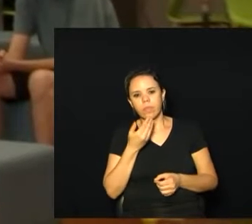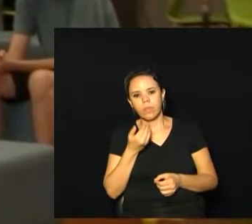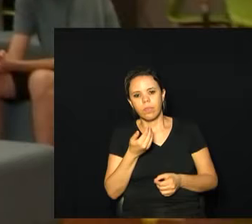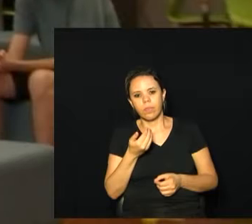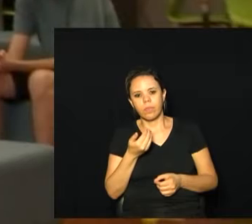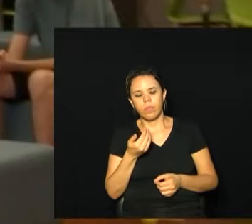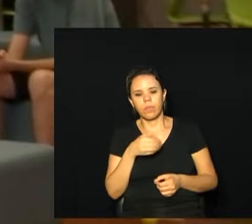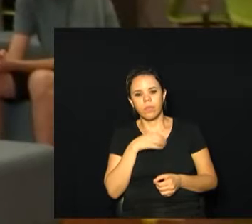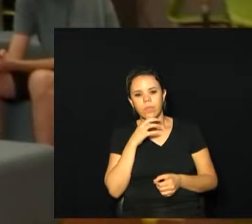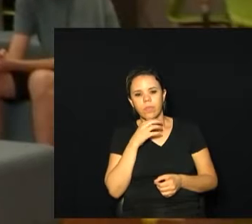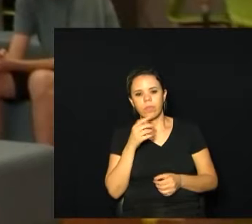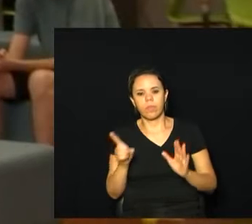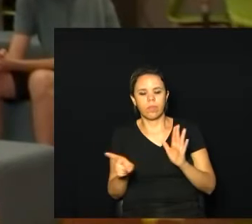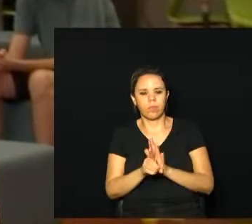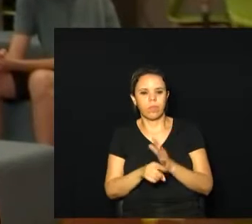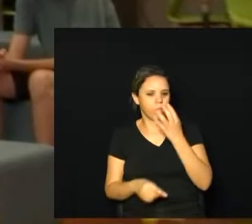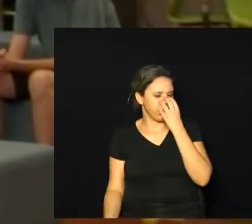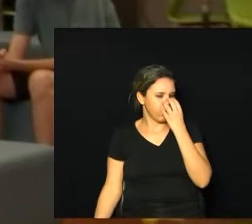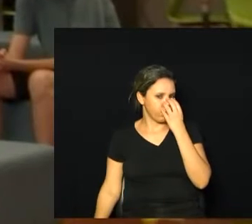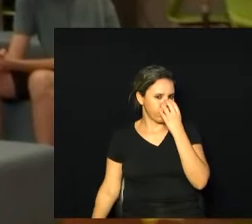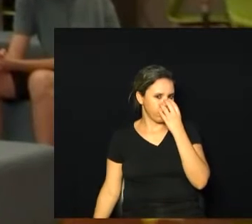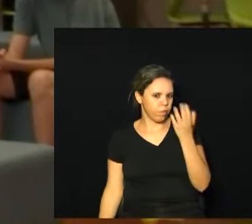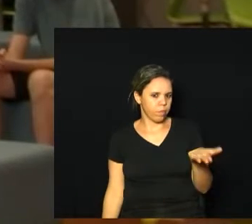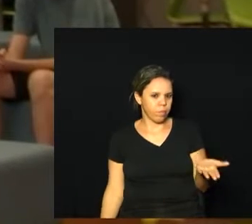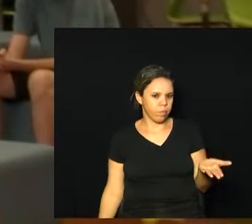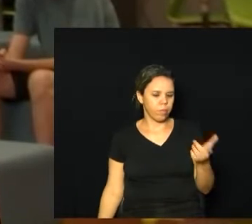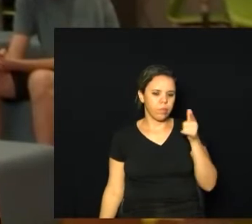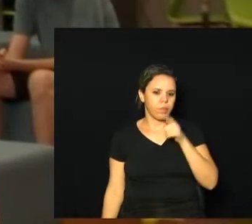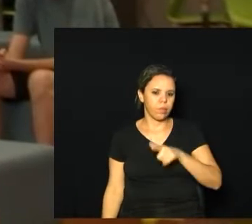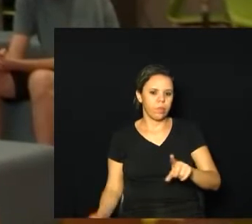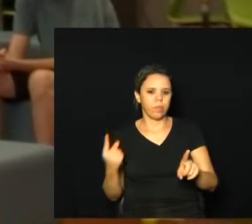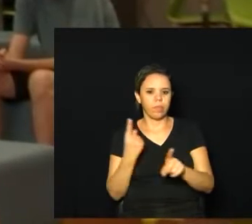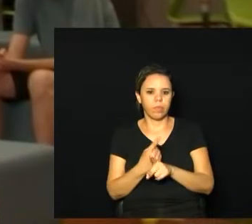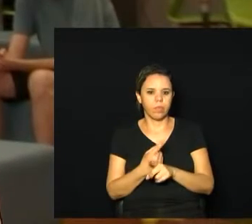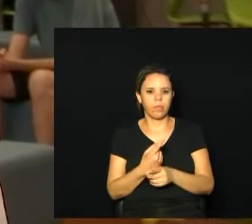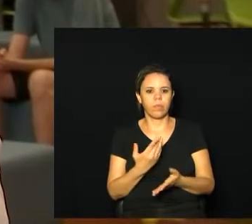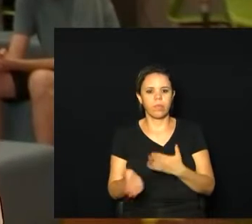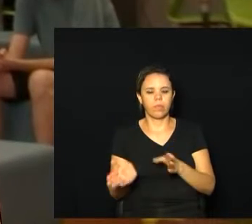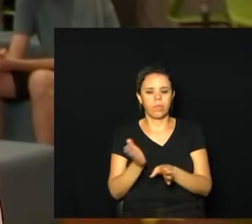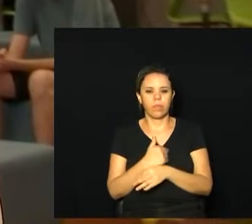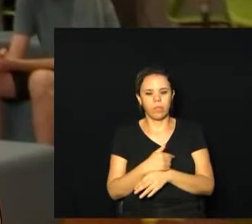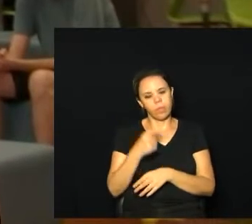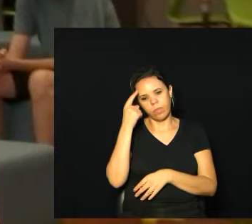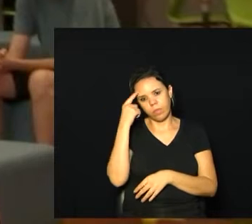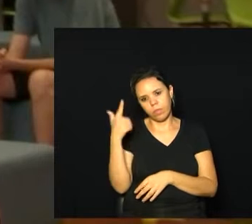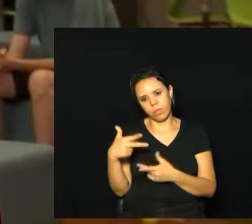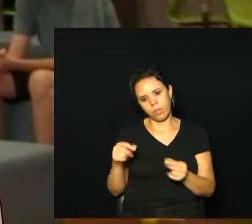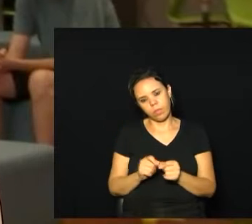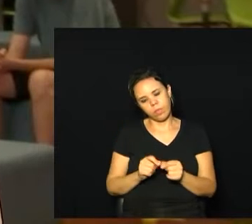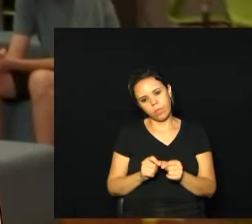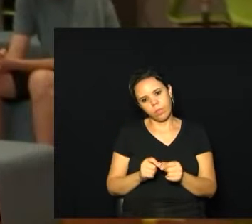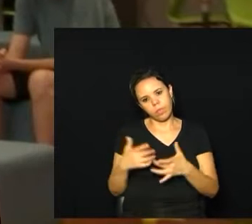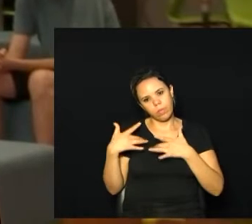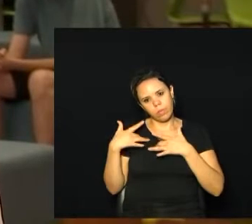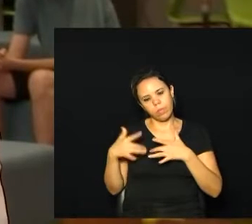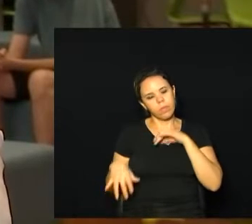que aquele dono daquele cachorrinho, daquele pet, conseguisse encontrar o animal perdido. Também ela pensou em outras questões, como a doação